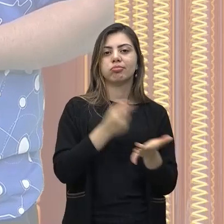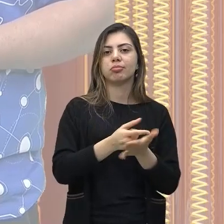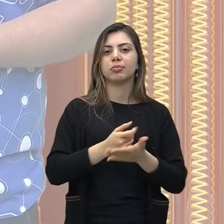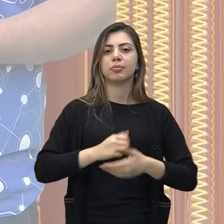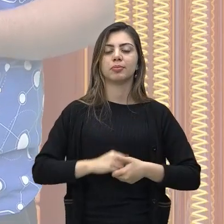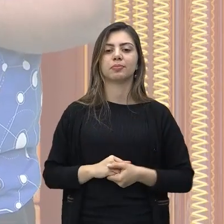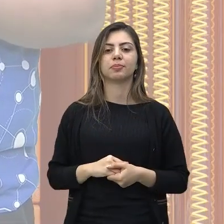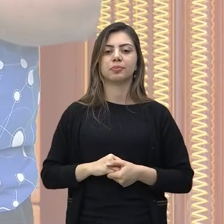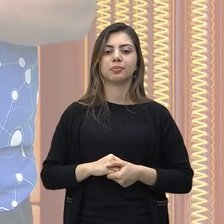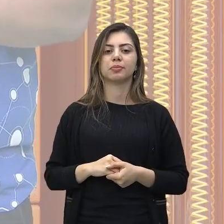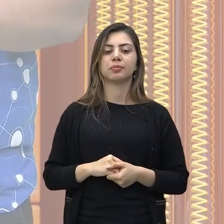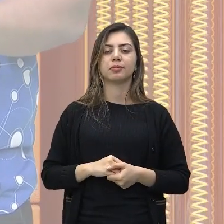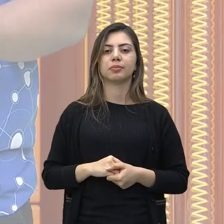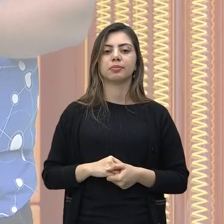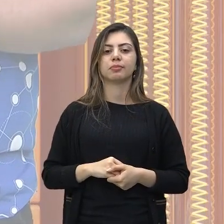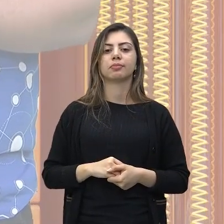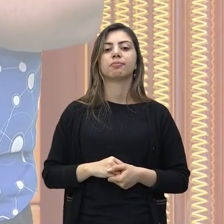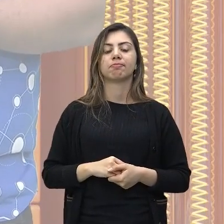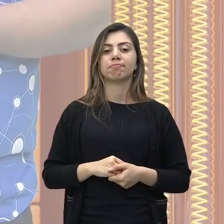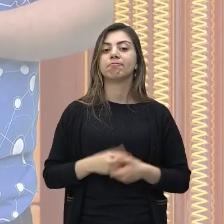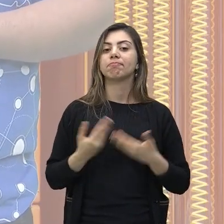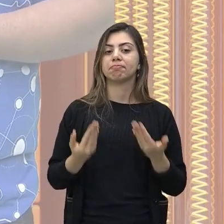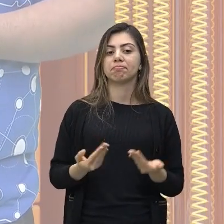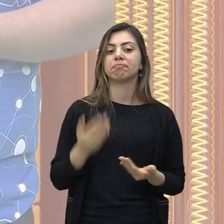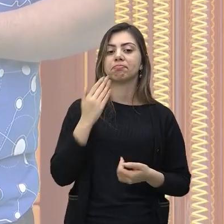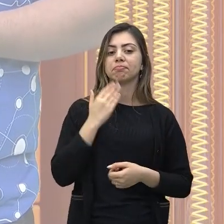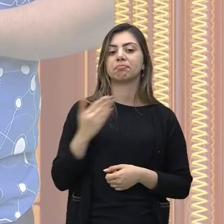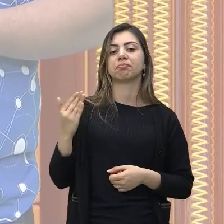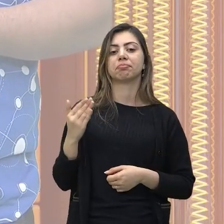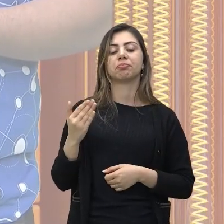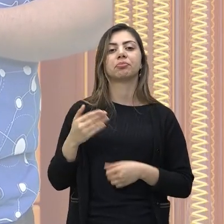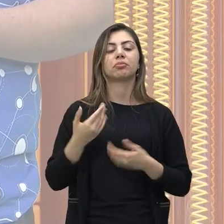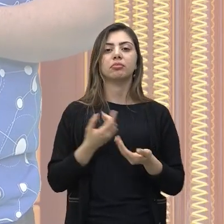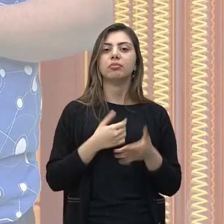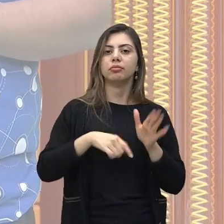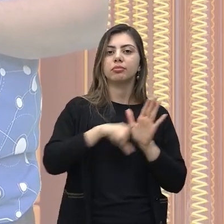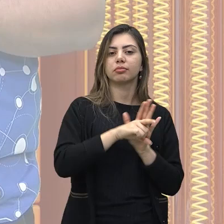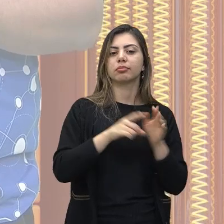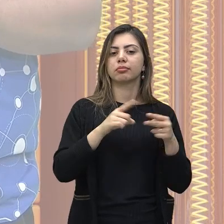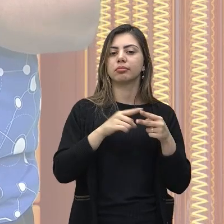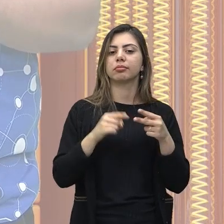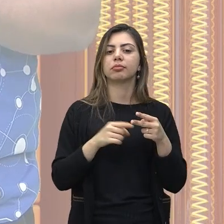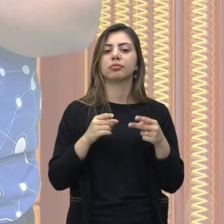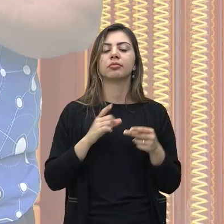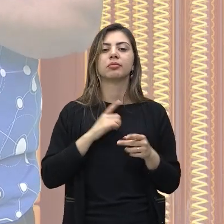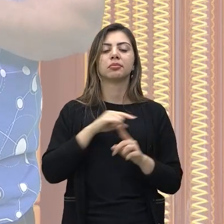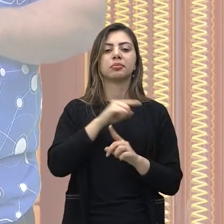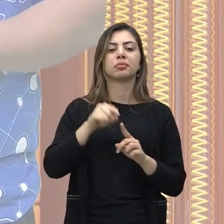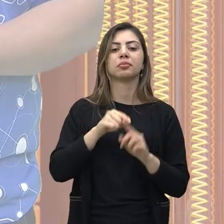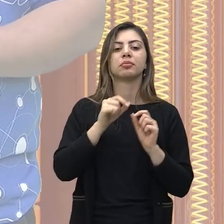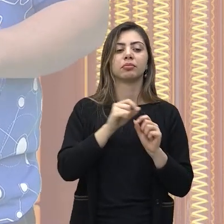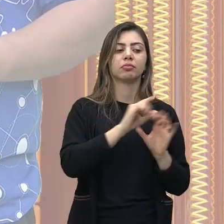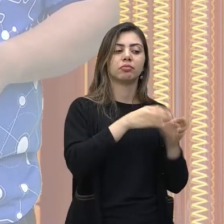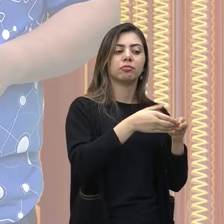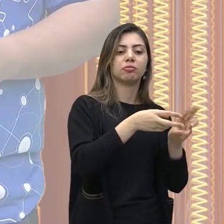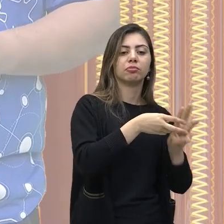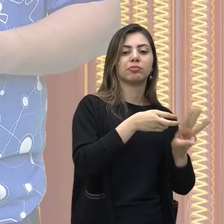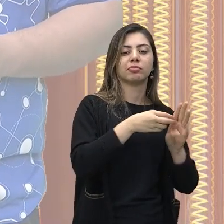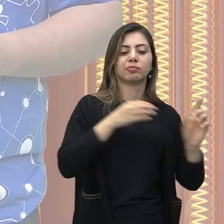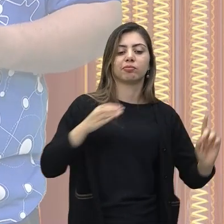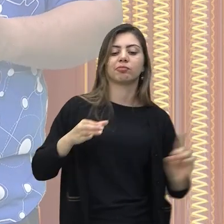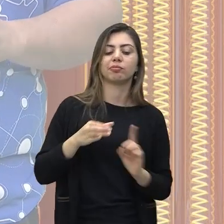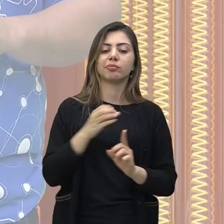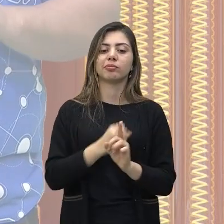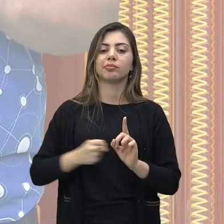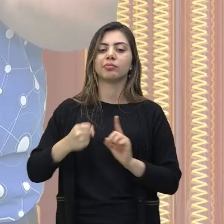Continuando, ambos os instrumentos legais visavam integrar os indígenas à sociedade nacional, mas o fizeram